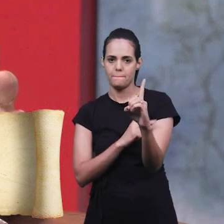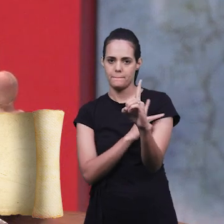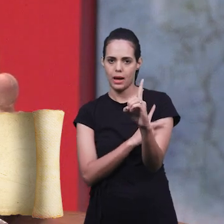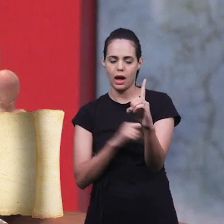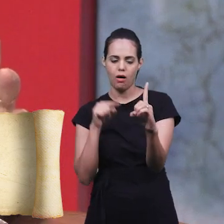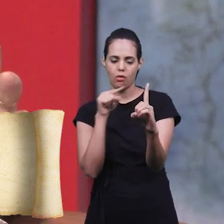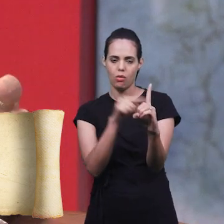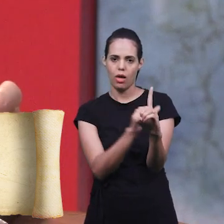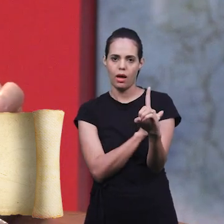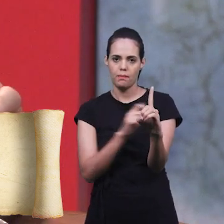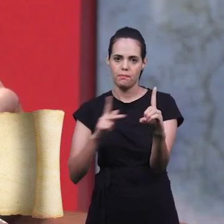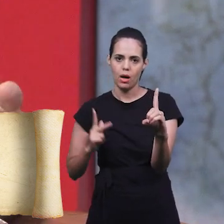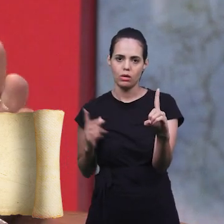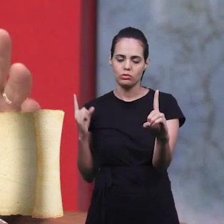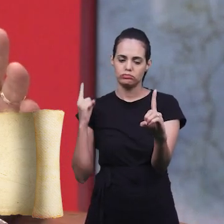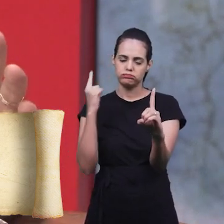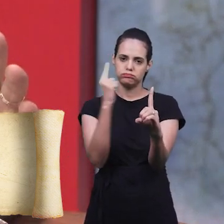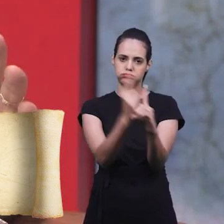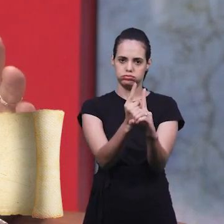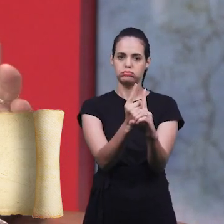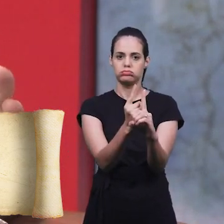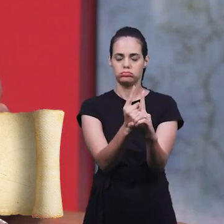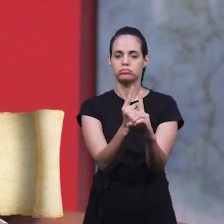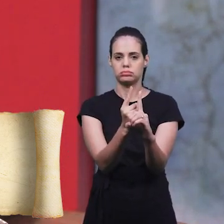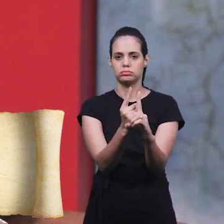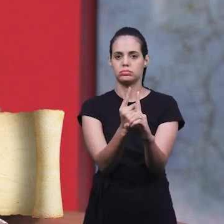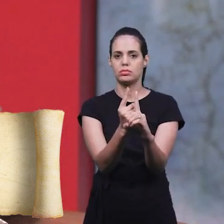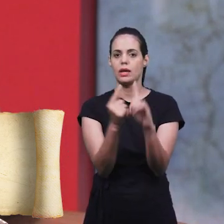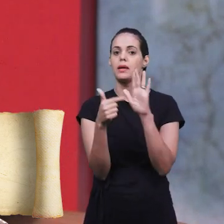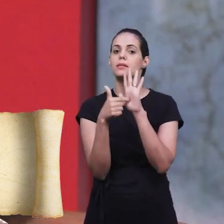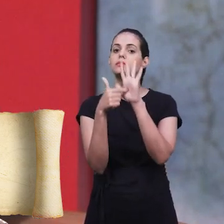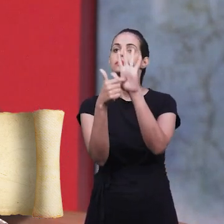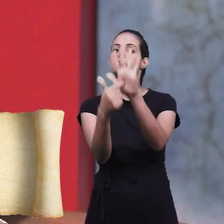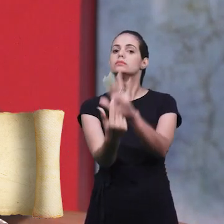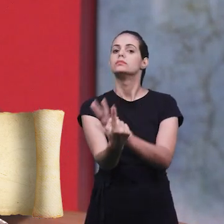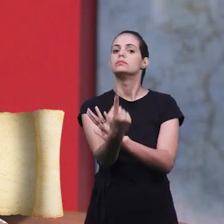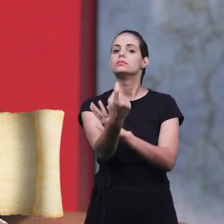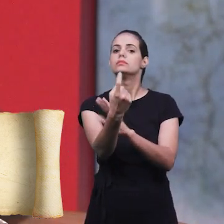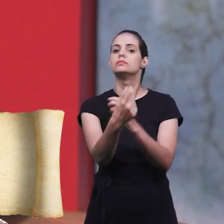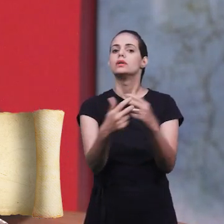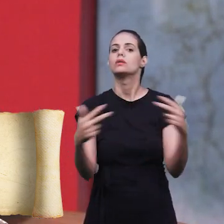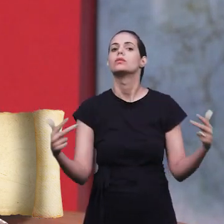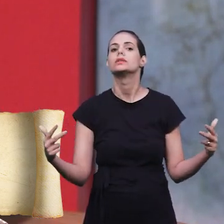de Paulo com os apóstolos, e destaca uma coisa.